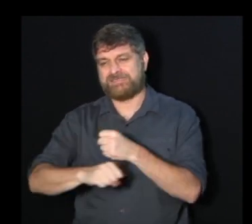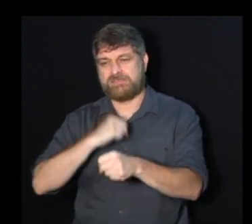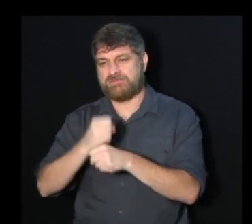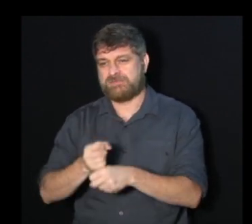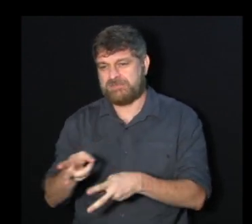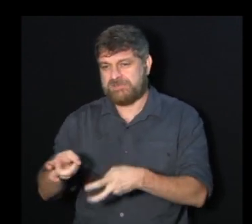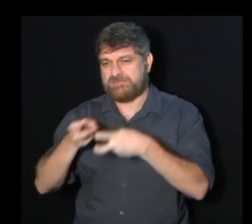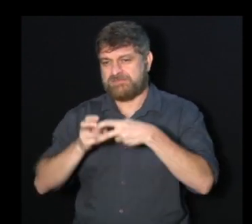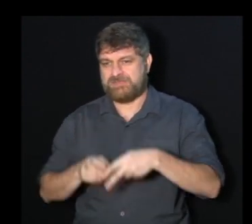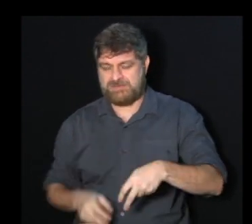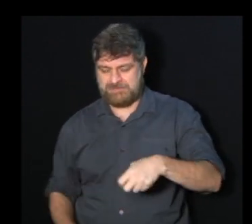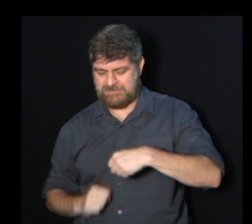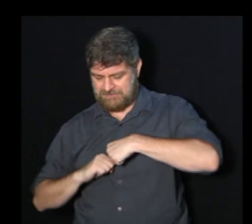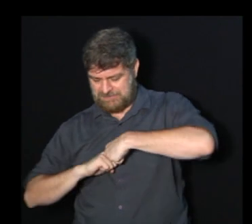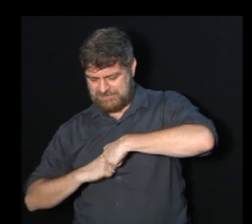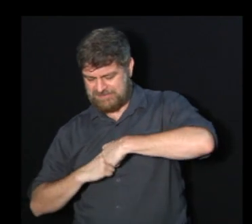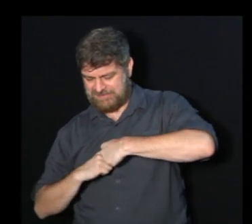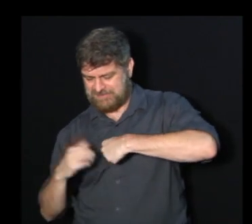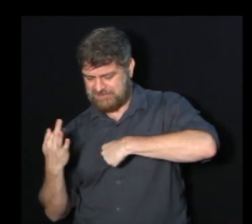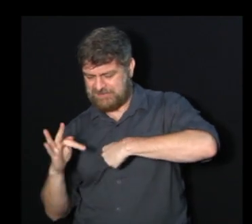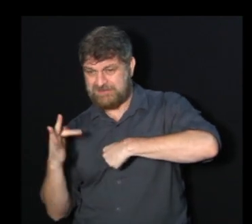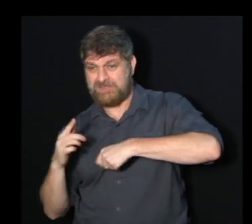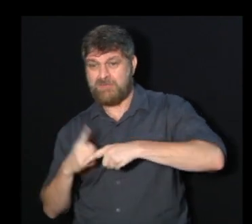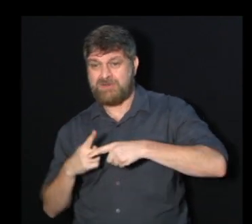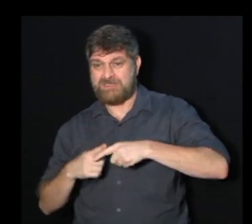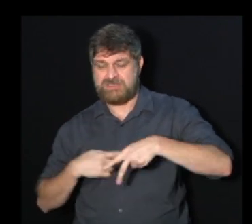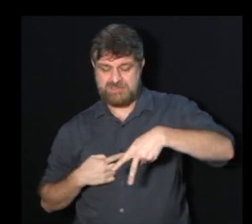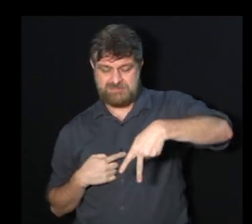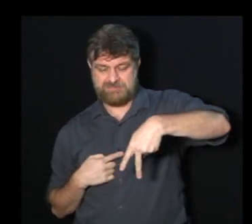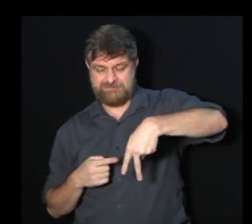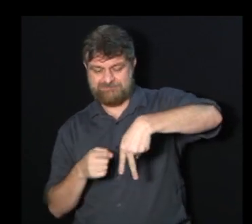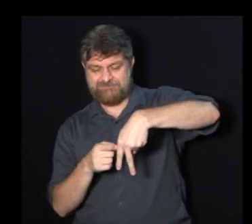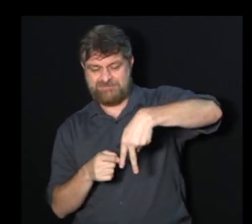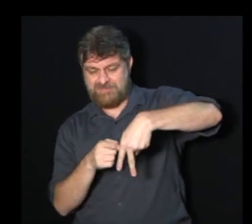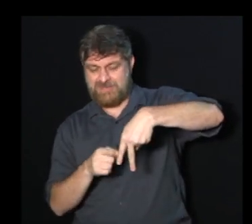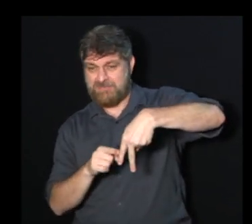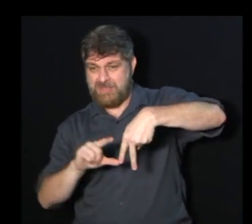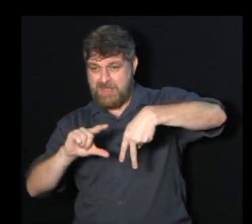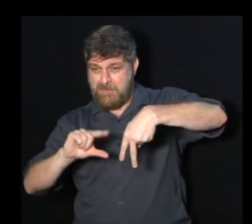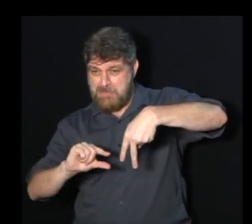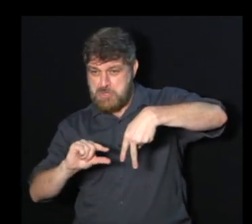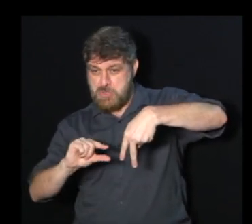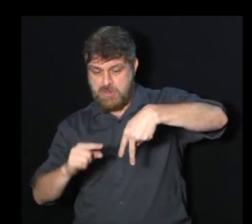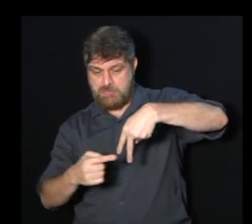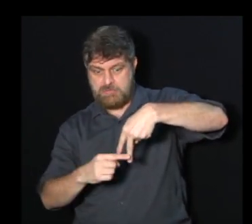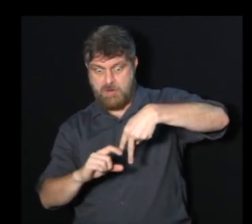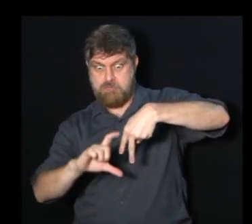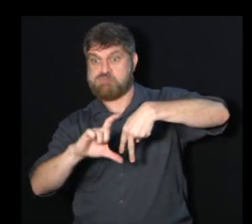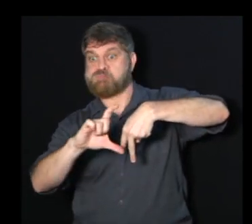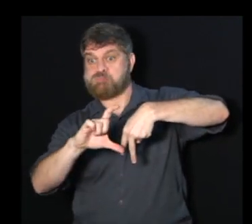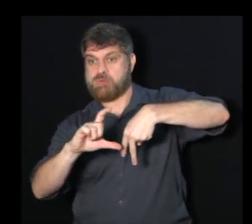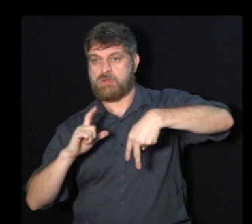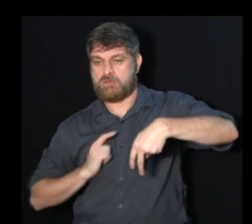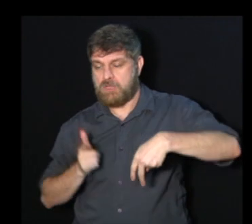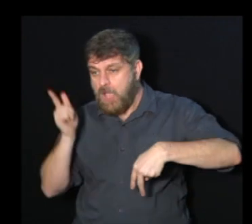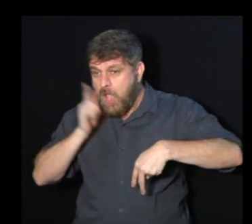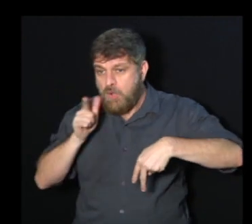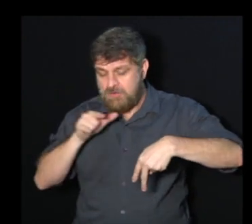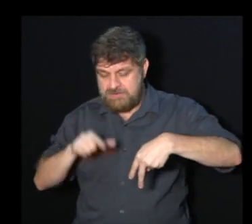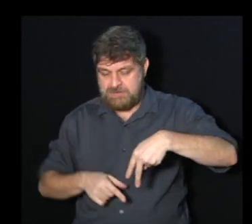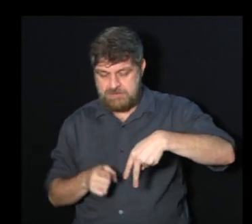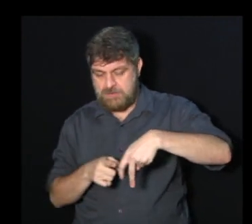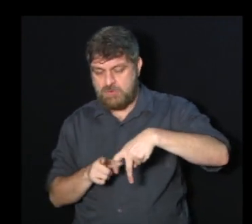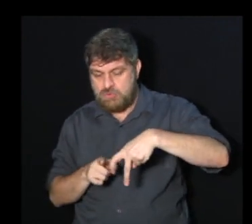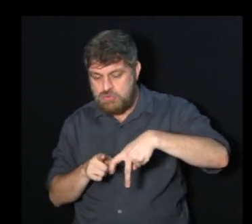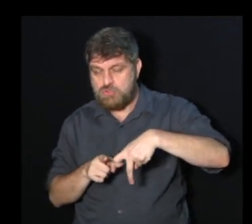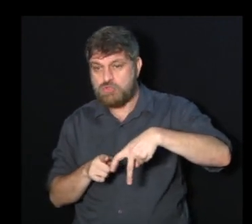começa a desenvolver uma artrose. Às vezes era só ter uma compensaçãozinha lá, colocar uma atividade física nessa pessoa e ela consegue desenvolver bem a força do joelho